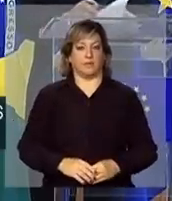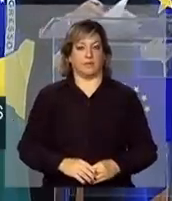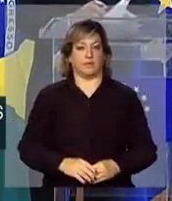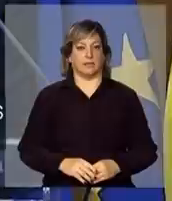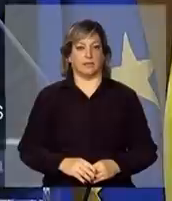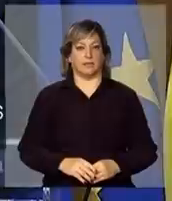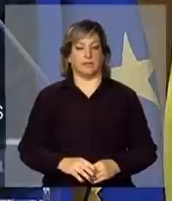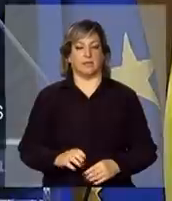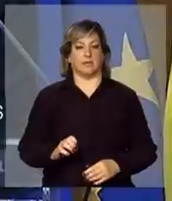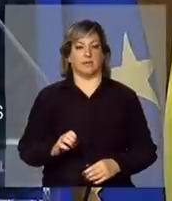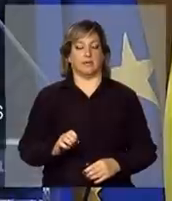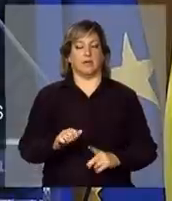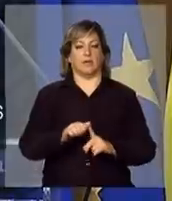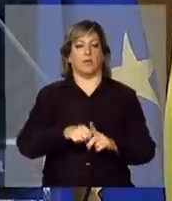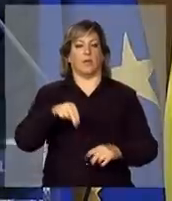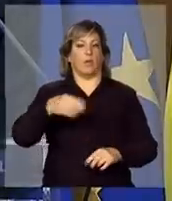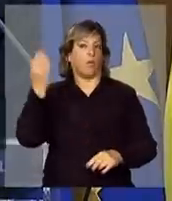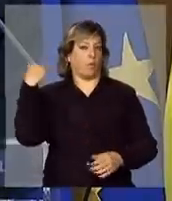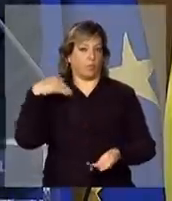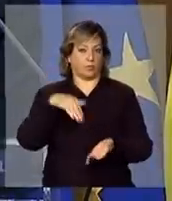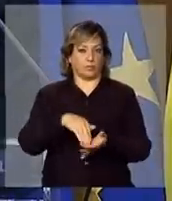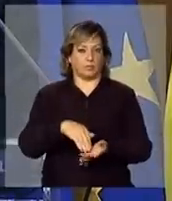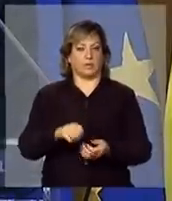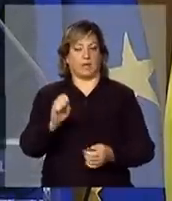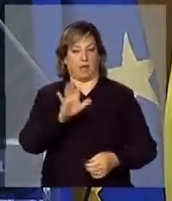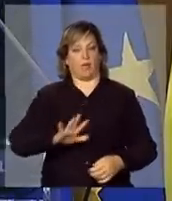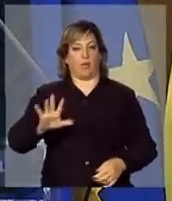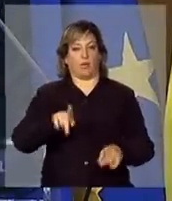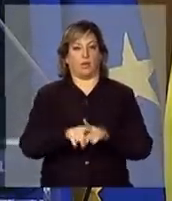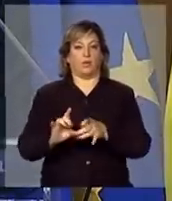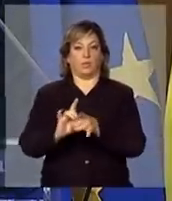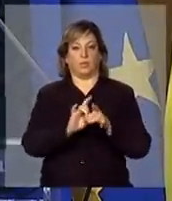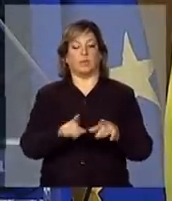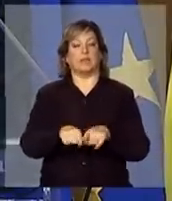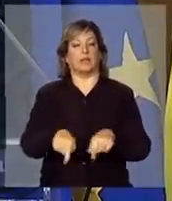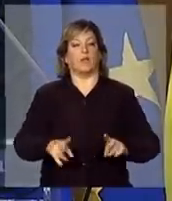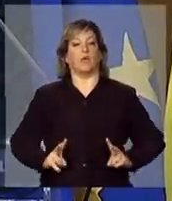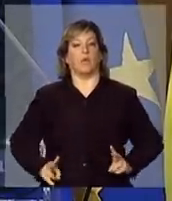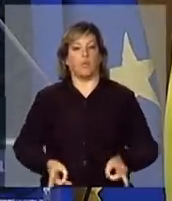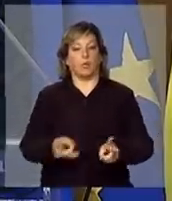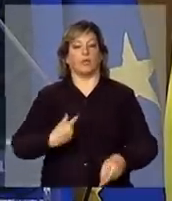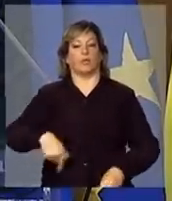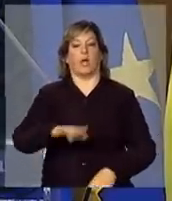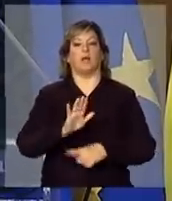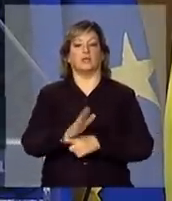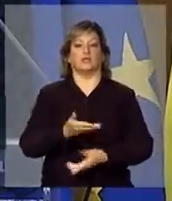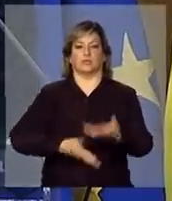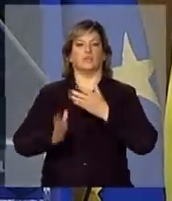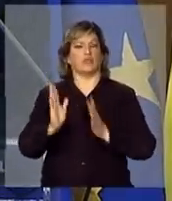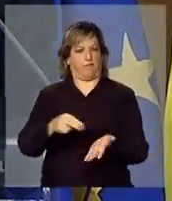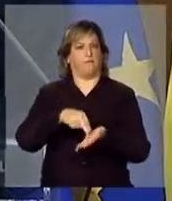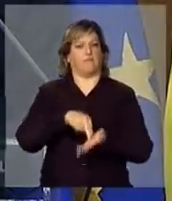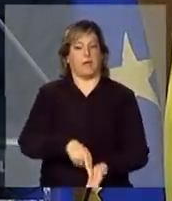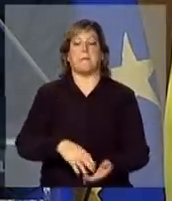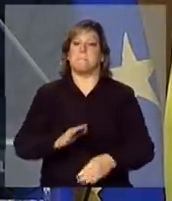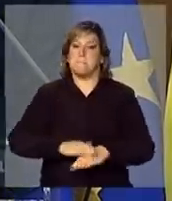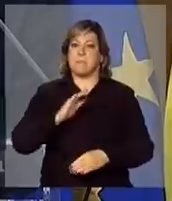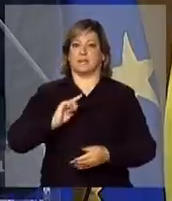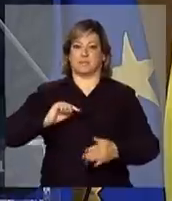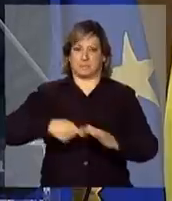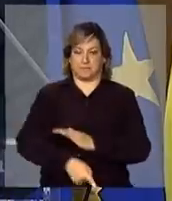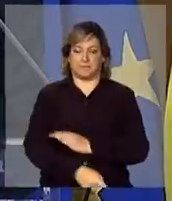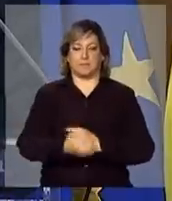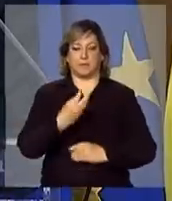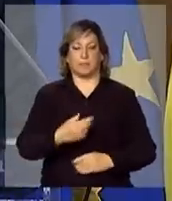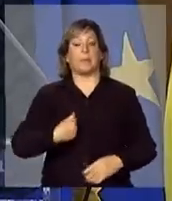ou da União Europeia em novembro último. Isso permitirá continuar e fomentar nossa cooperação já sólida. Nossa cooperação em matéria de